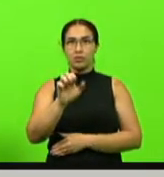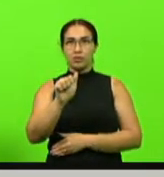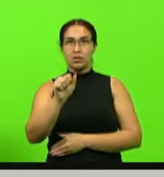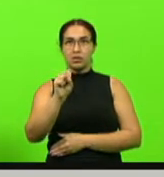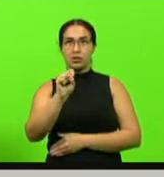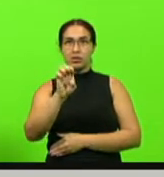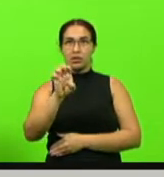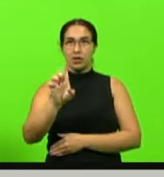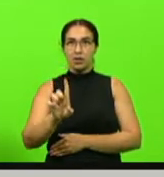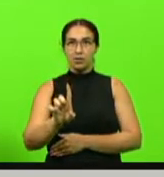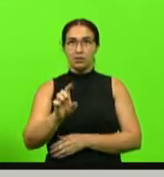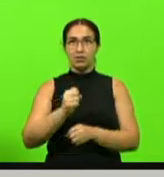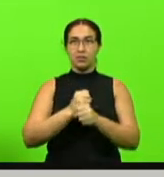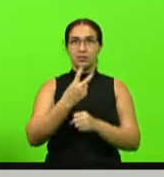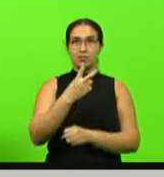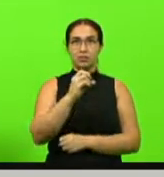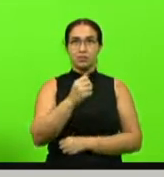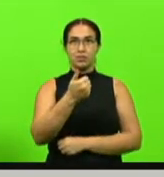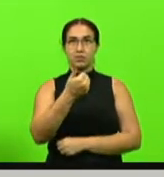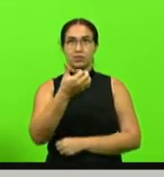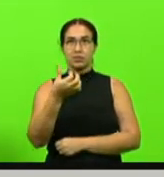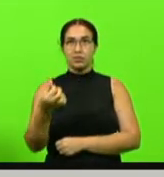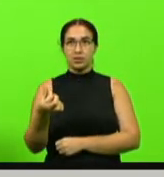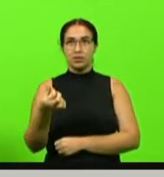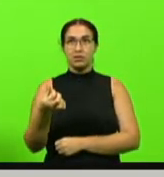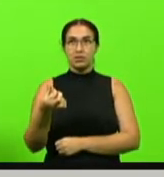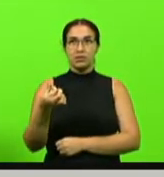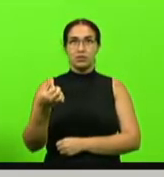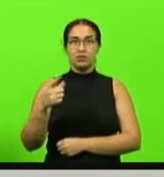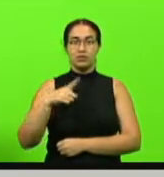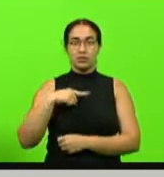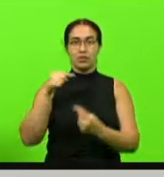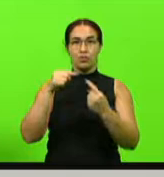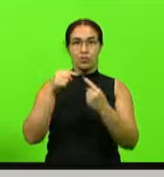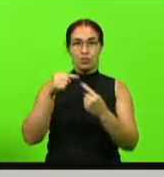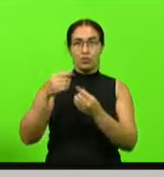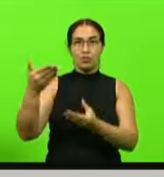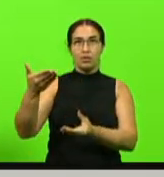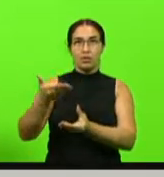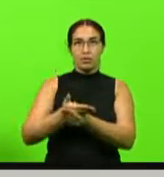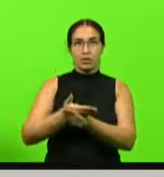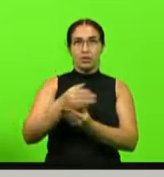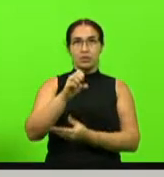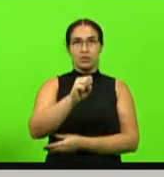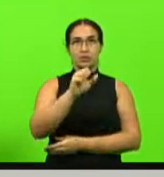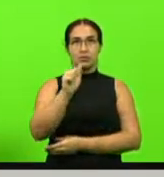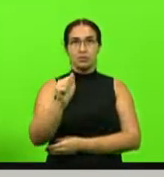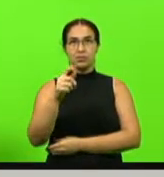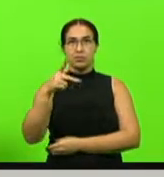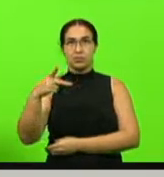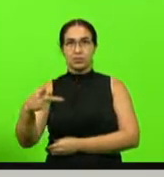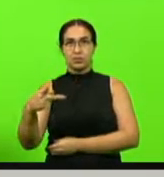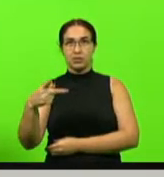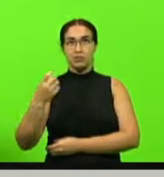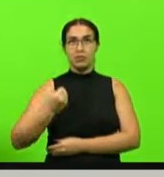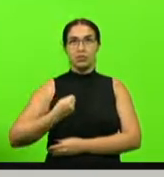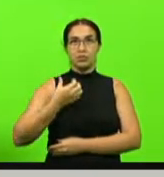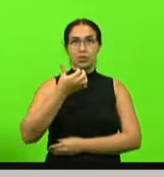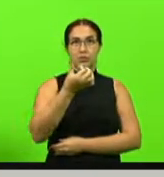no concurso de ASE de 2016, constante no processo